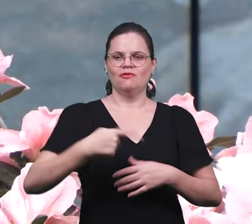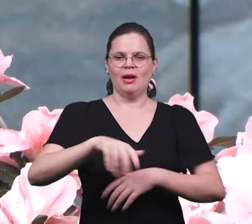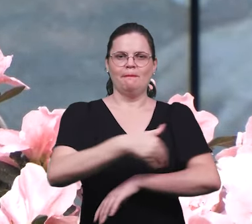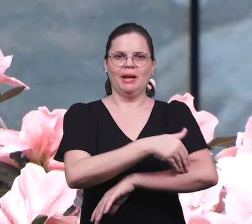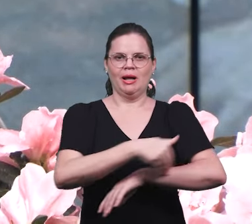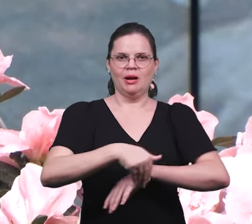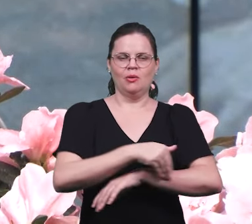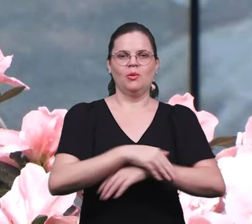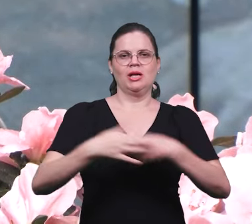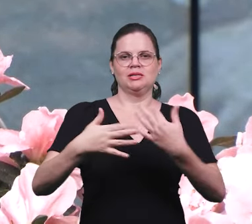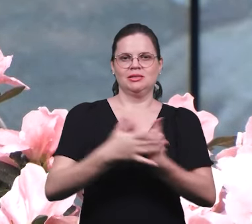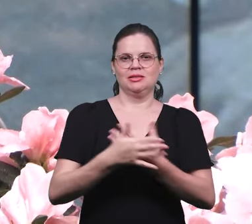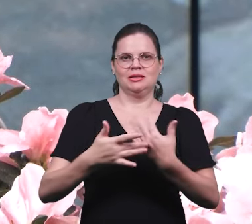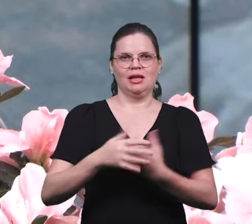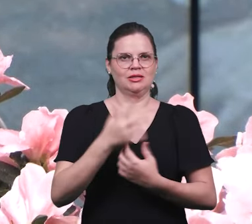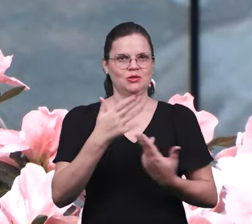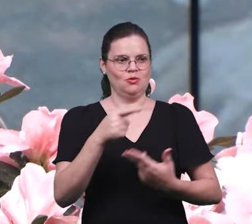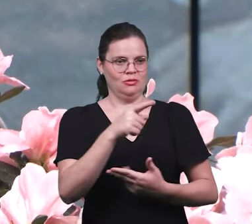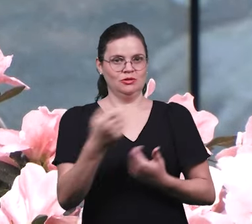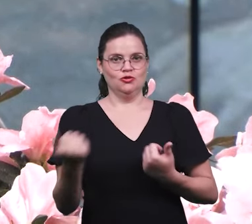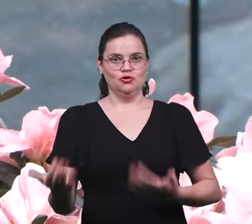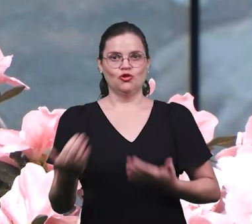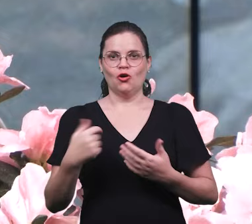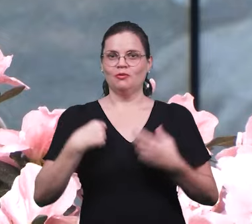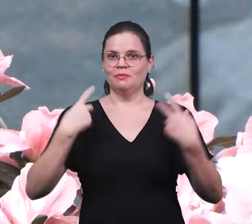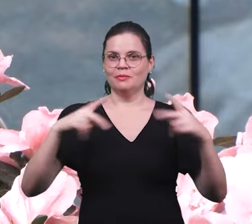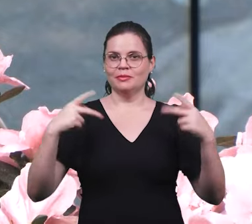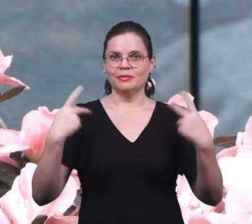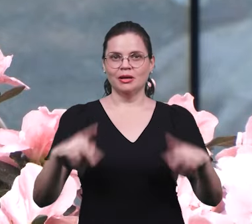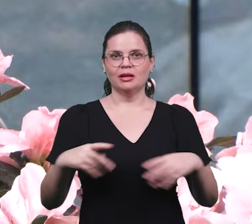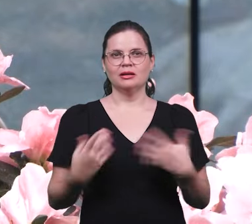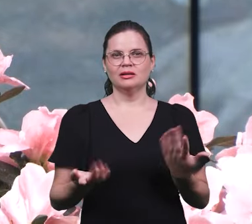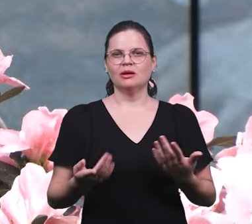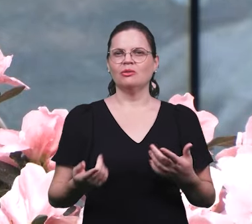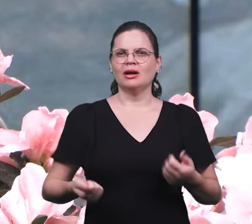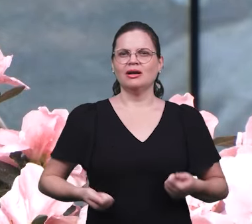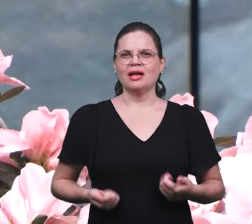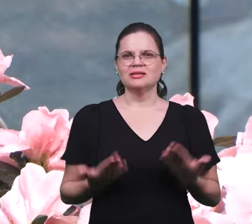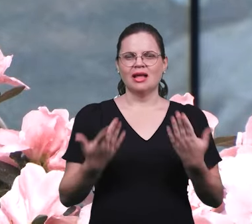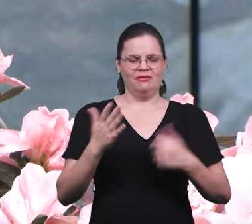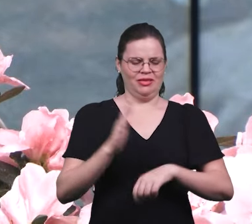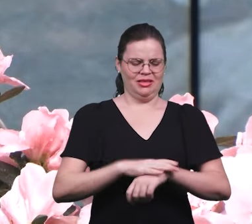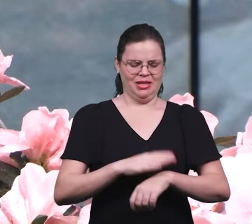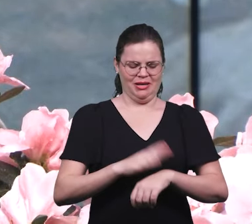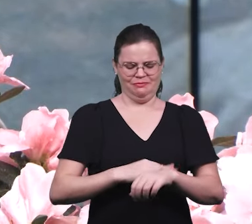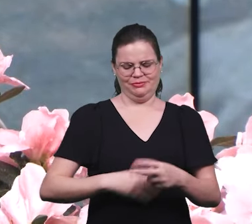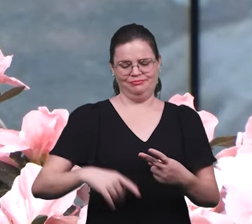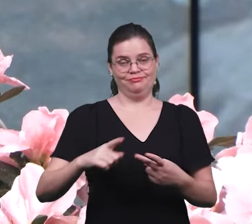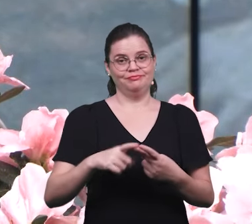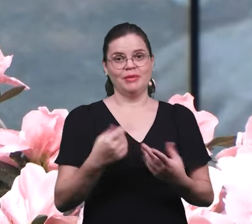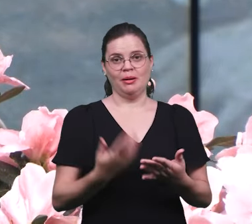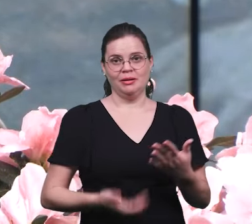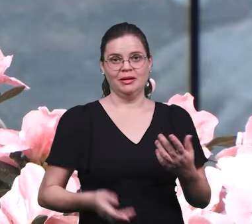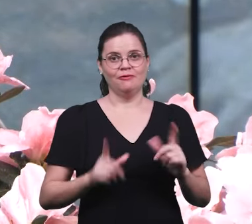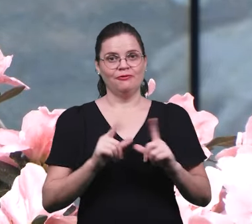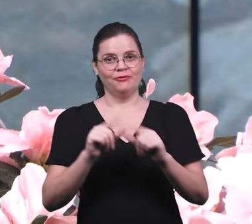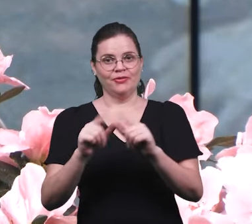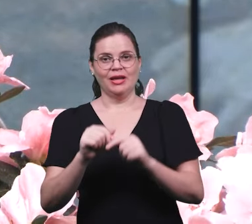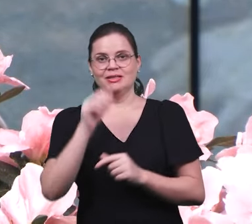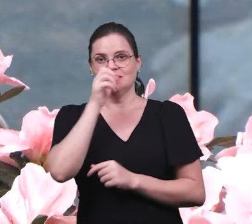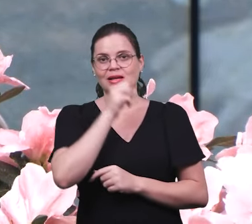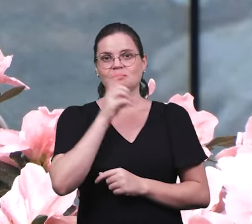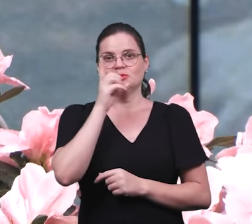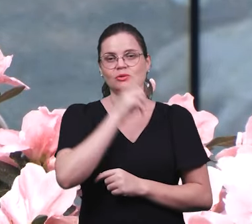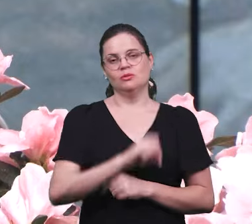ruas, íamos para as cidades, igual o senhor, quando era jovem, ia pregar, então gastava ali o tempo de viagem, correto, do seu final de